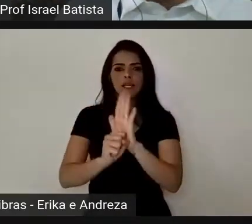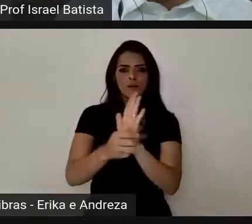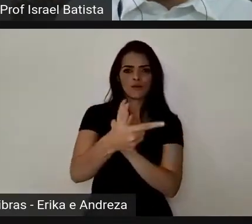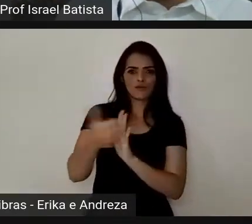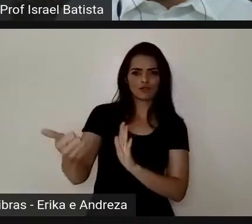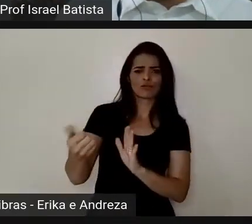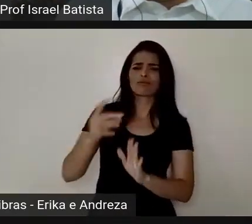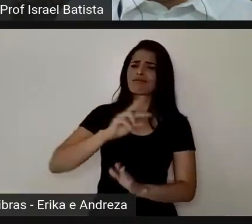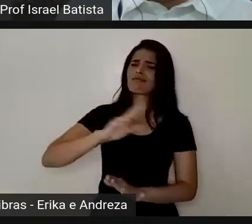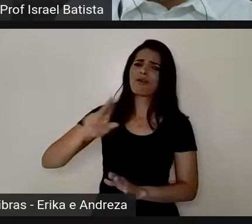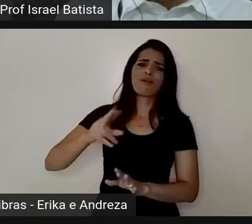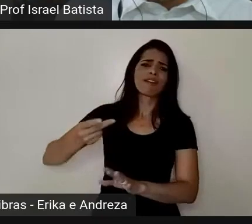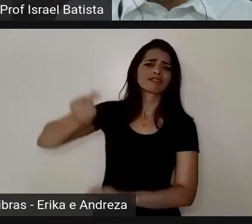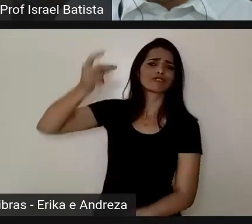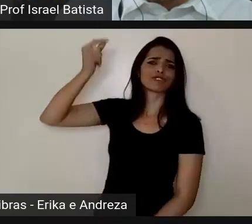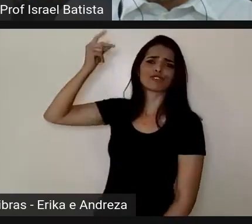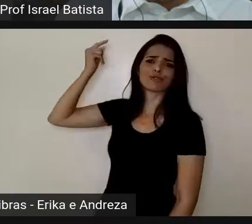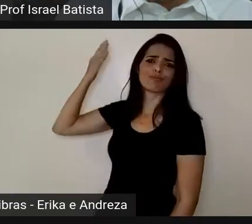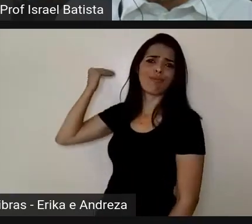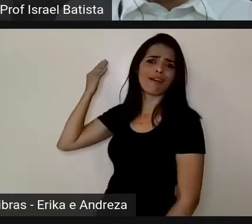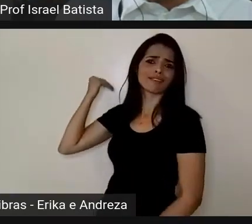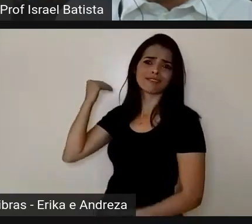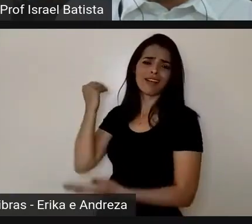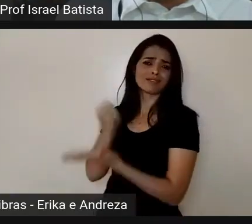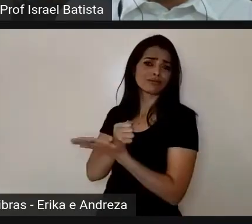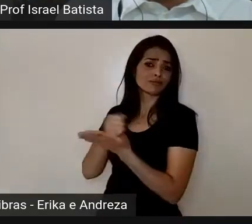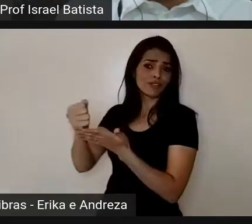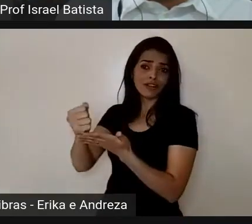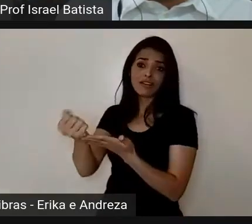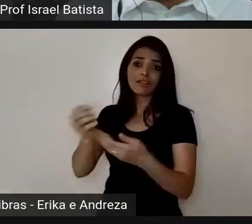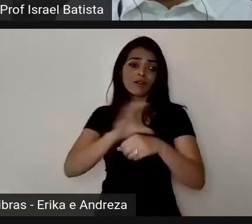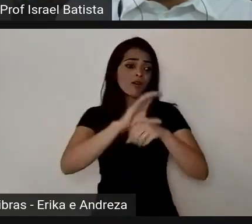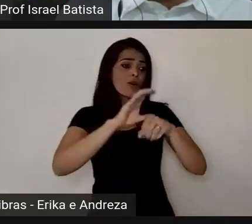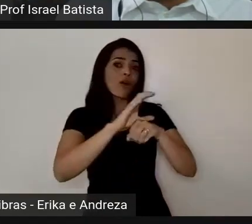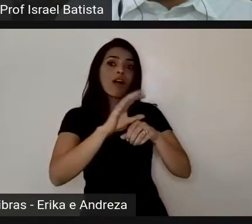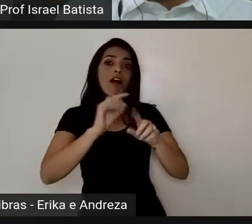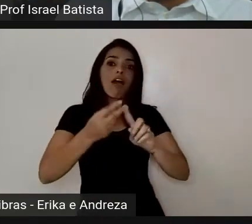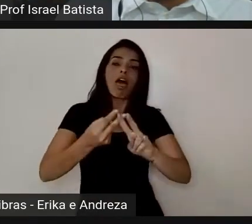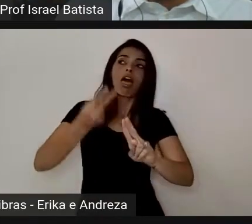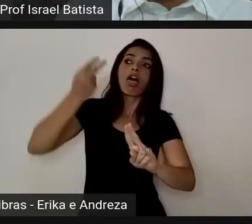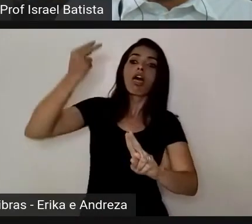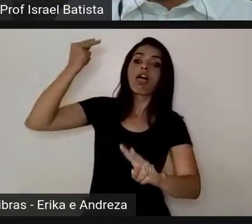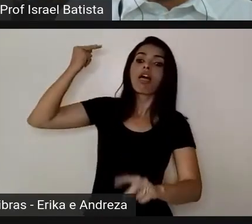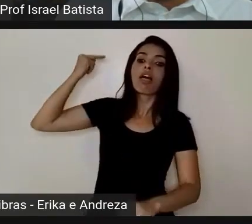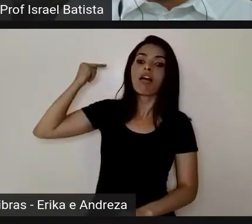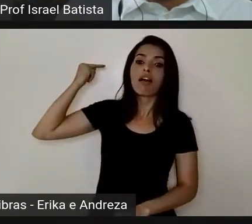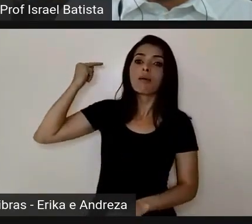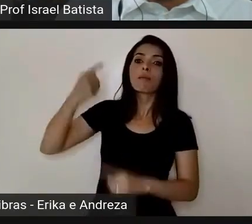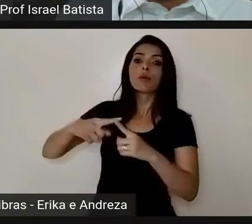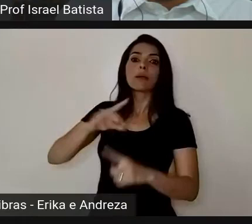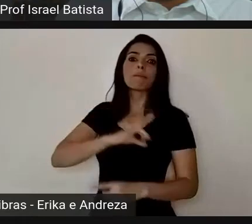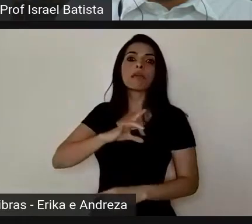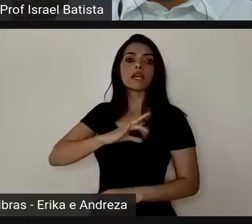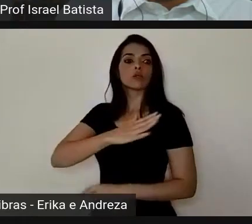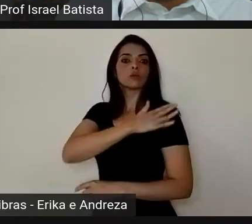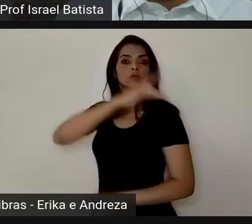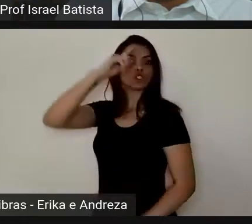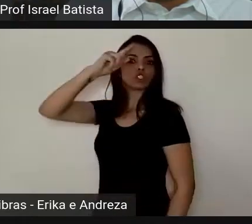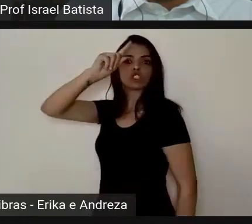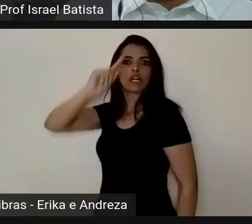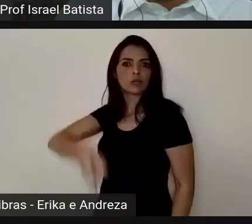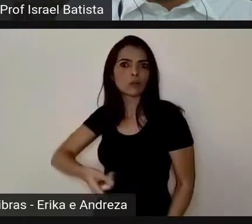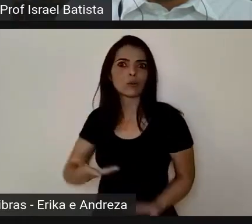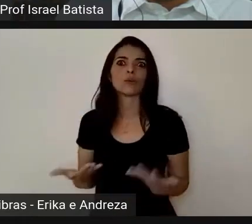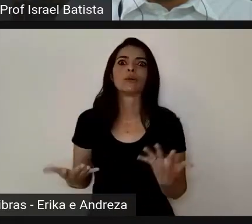às necessidades do século XXI, né, e não mais às necessidades do passado, especialmente uma Constituição que foi feita olhando para trás, né,